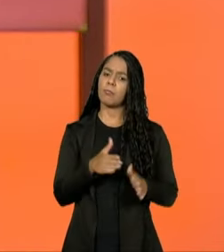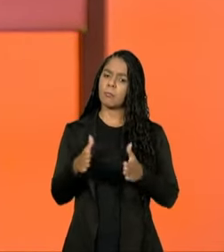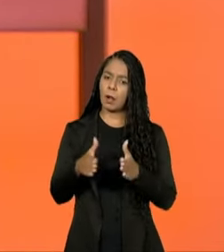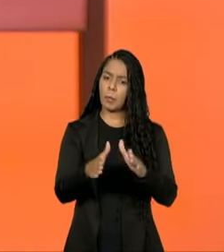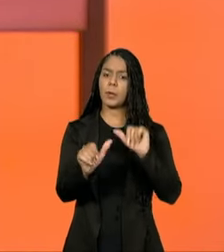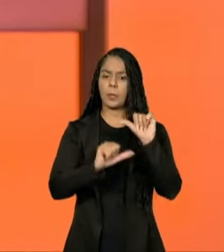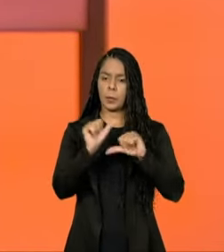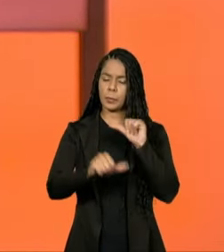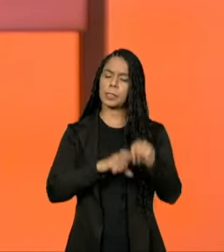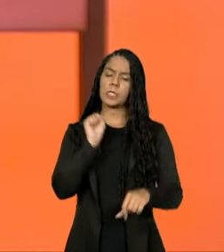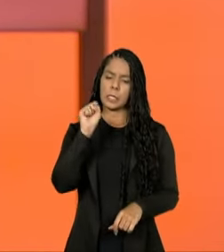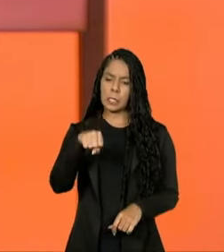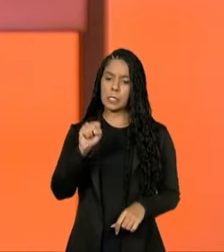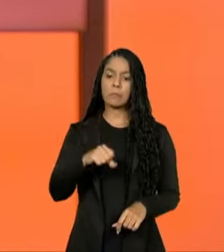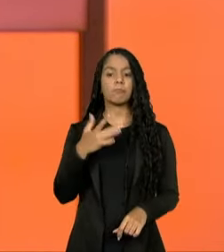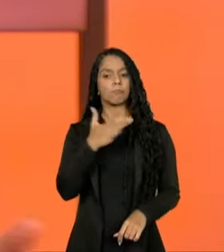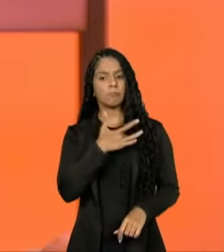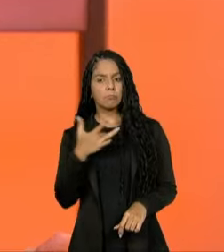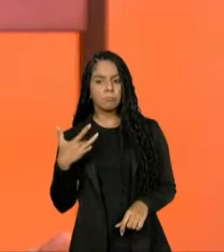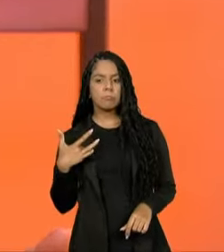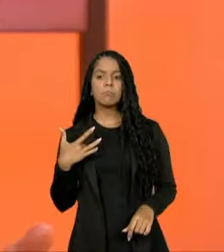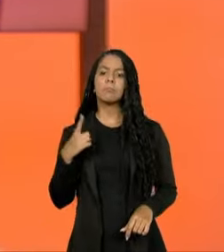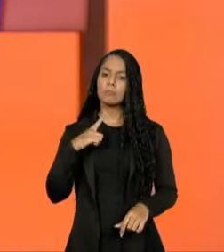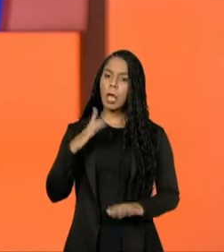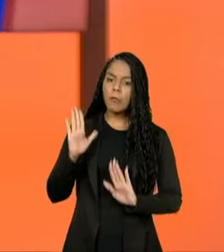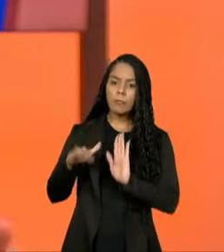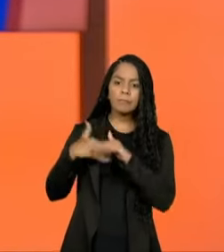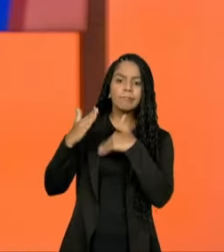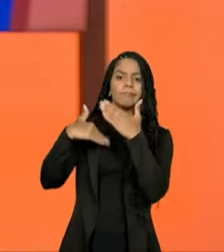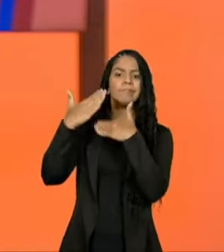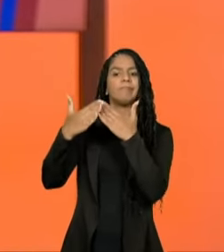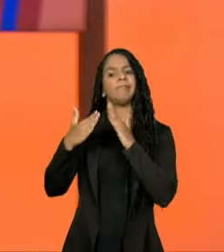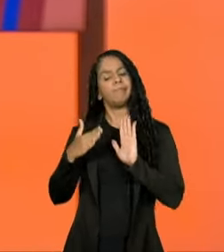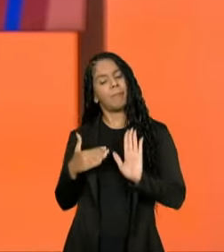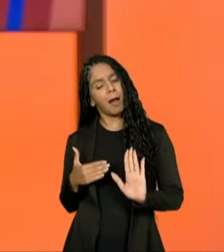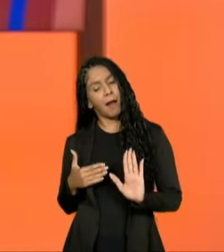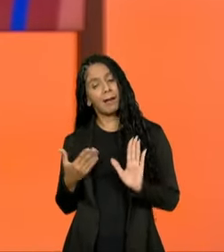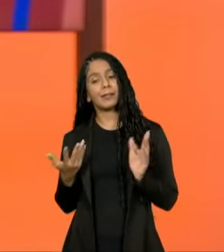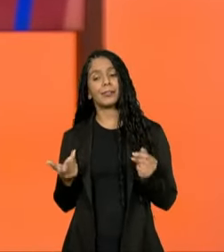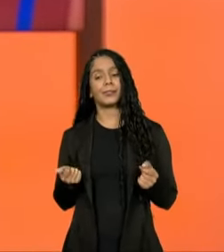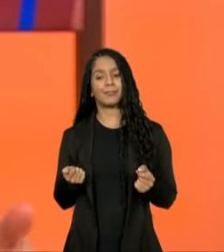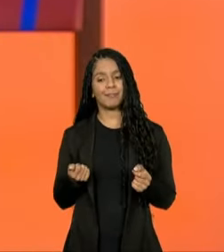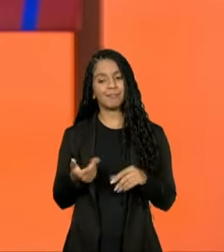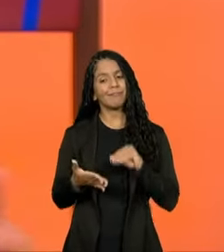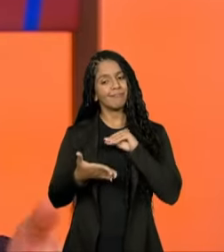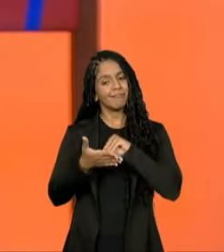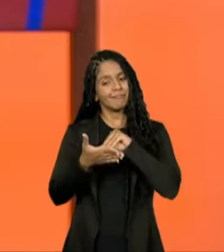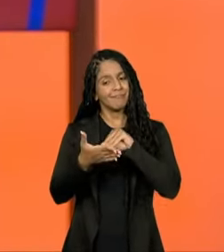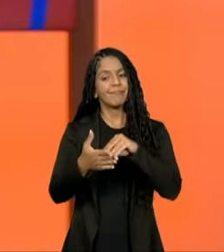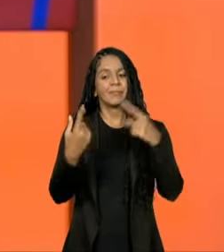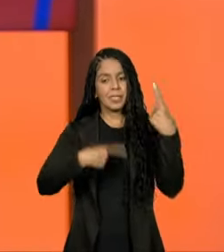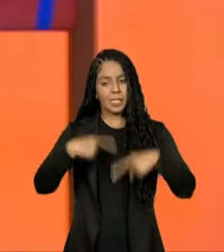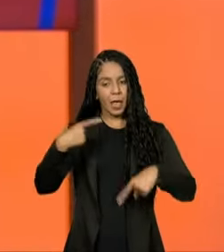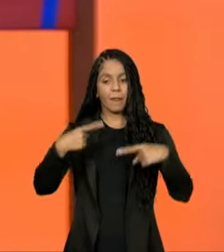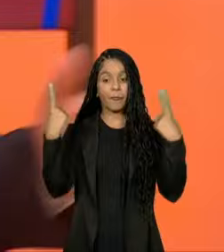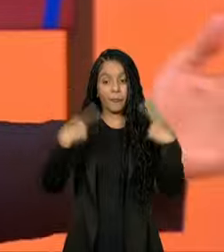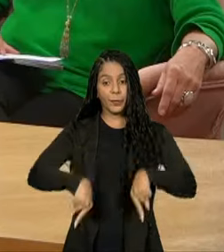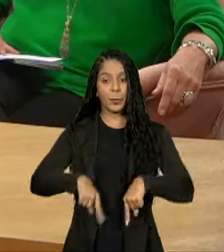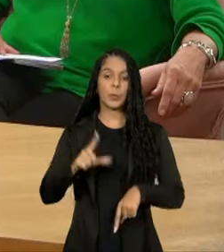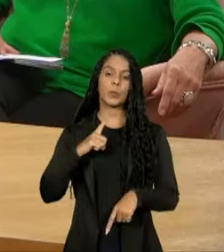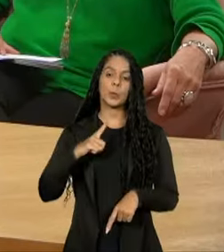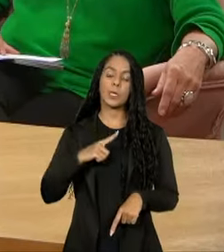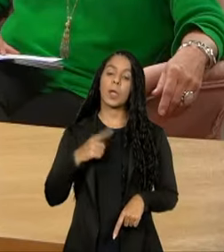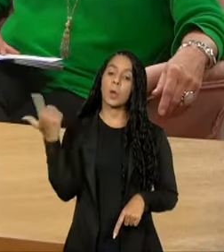É. Né? Na saúde, a gente teve muito avanço na saúde, mas ainda tem muitos desafios na saúde, né? No